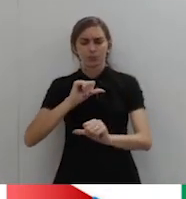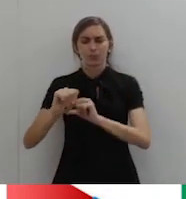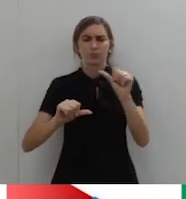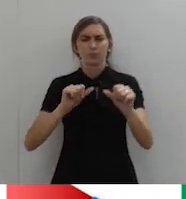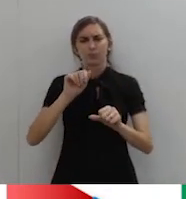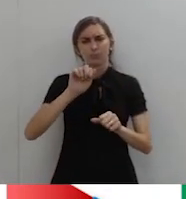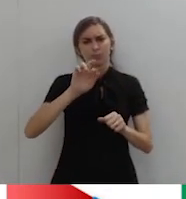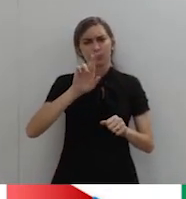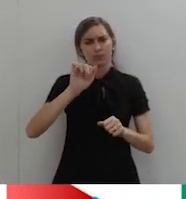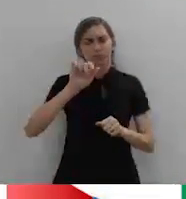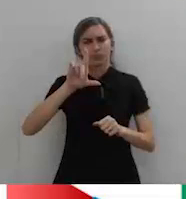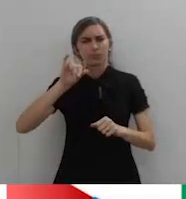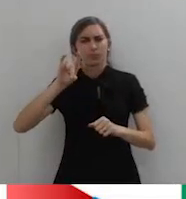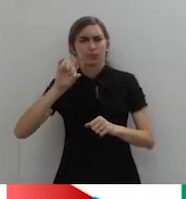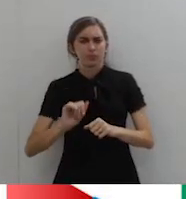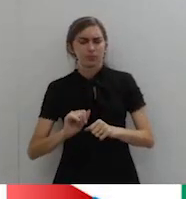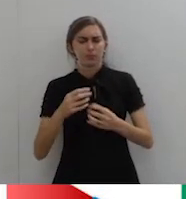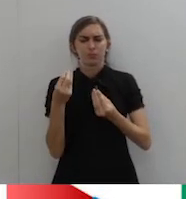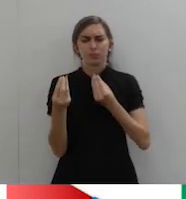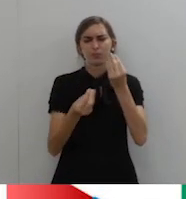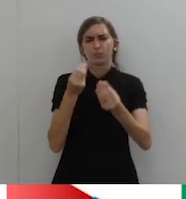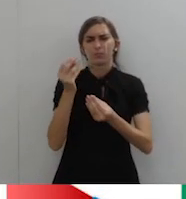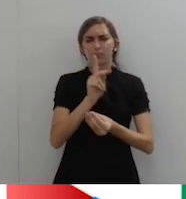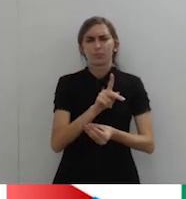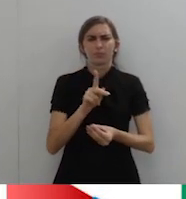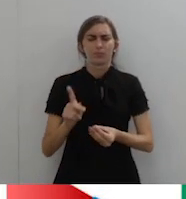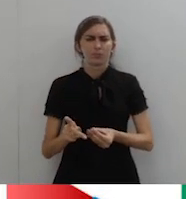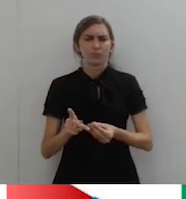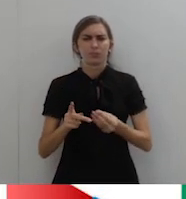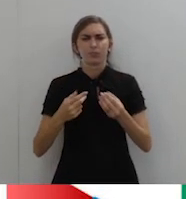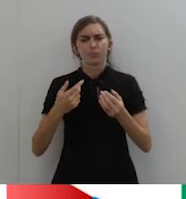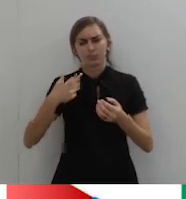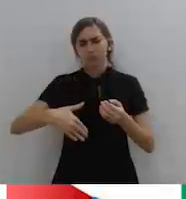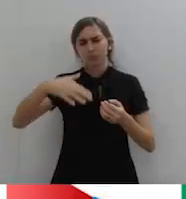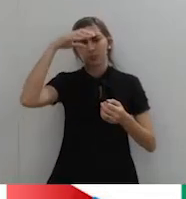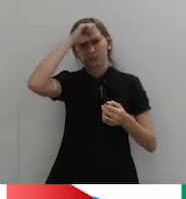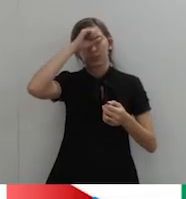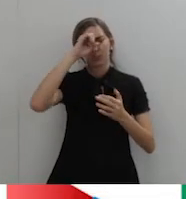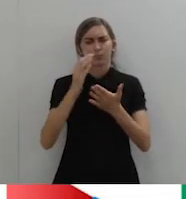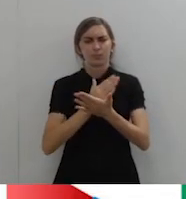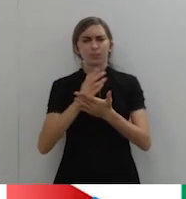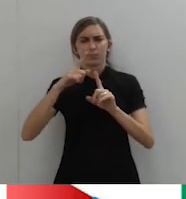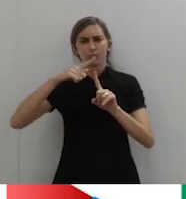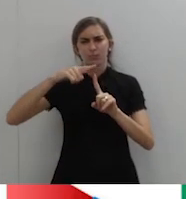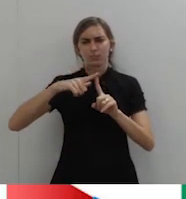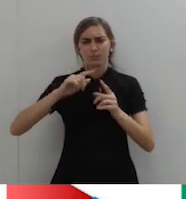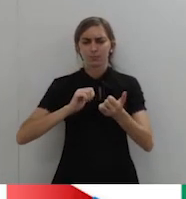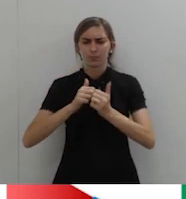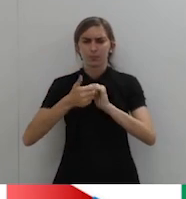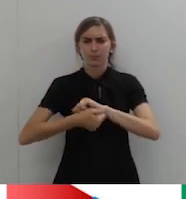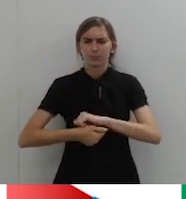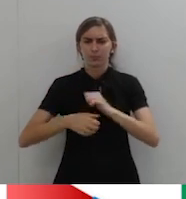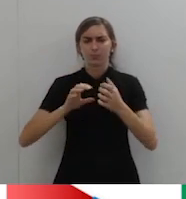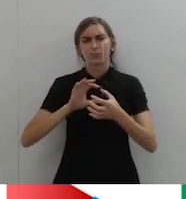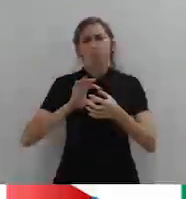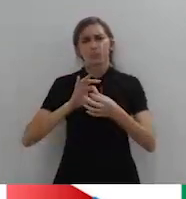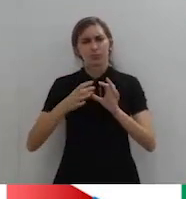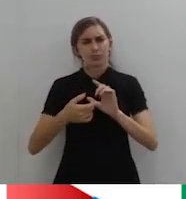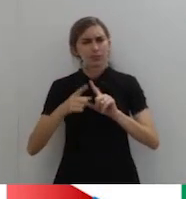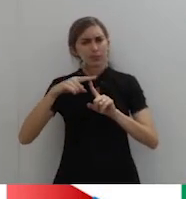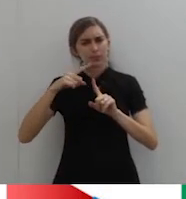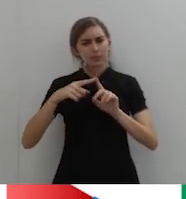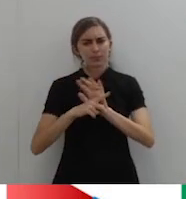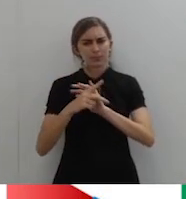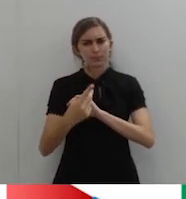modificar a realidade. Como assim, professora? Mais à frente a gente vai aprender alguns tipos de jogos e tem um tipo específico que vai